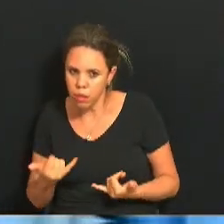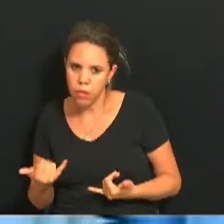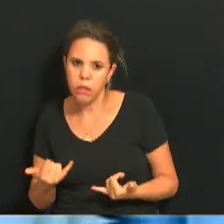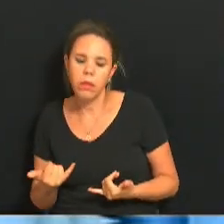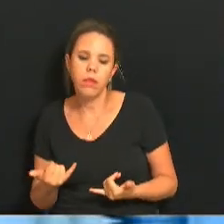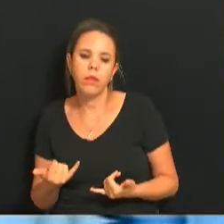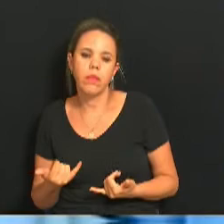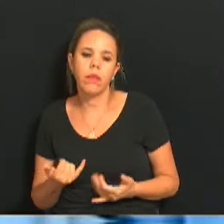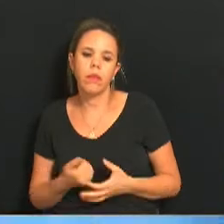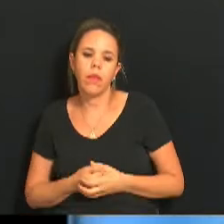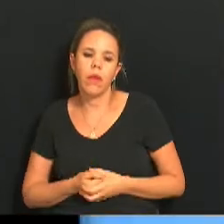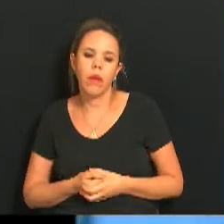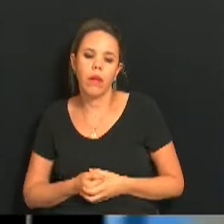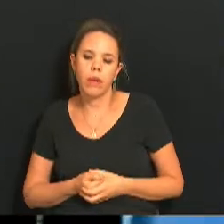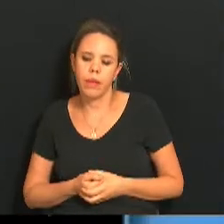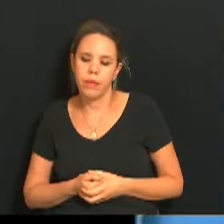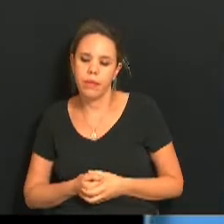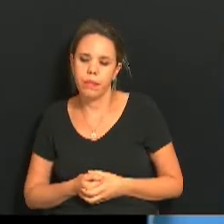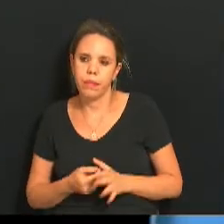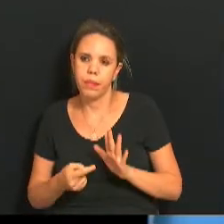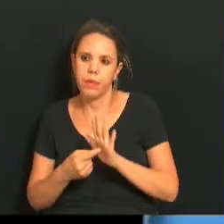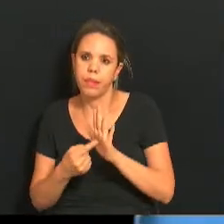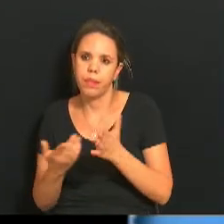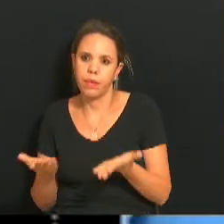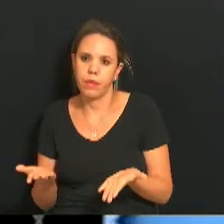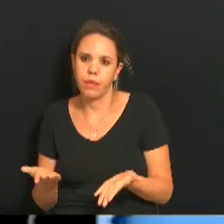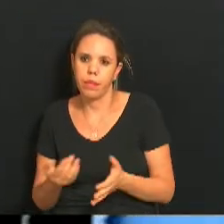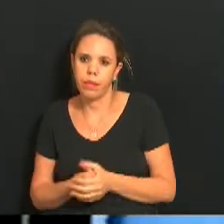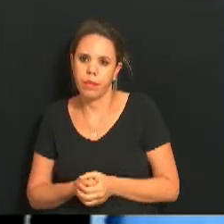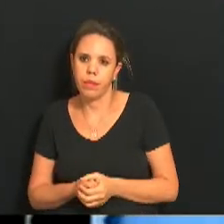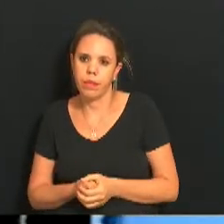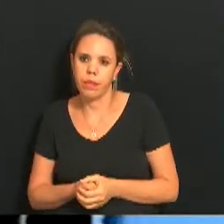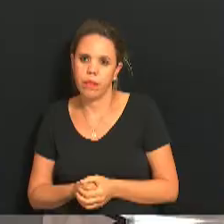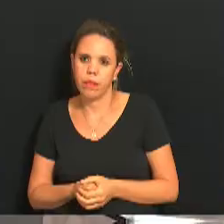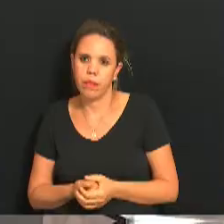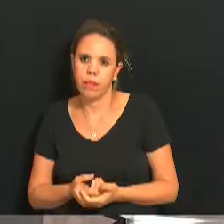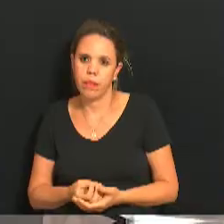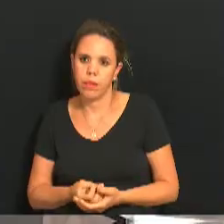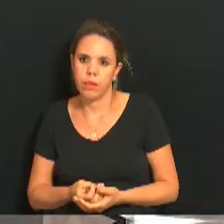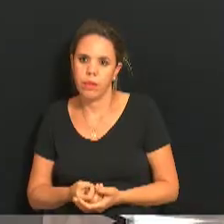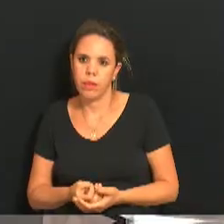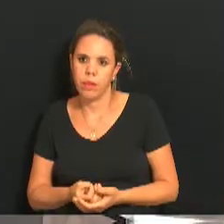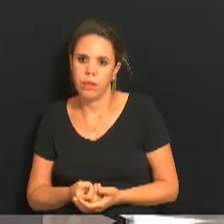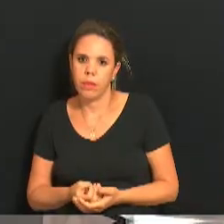Total disposição para apresentar devolvo a palavra a você